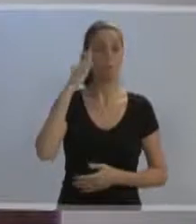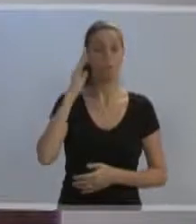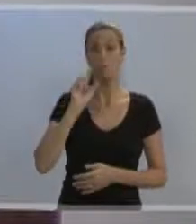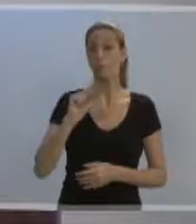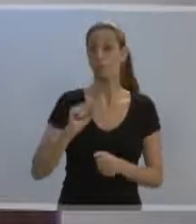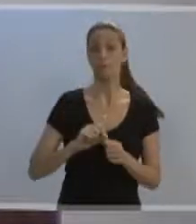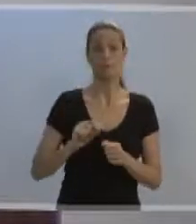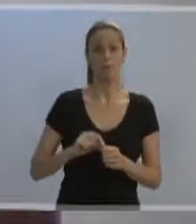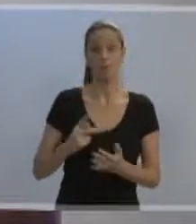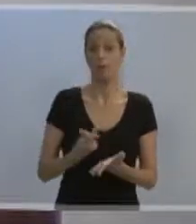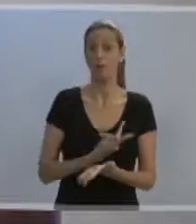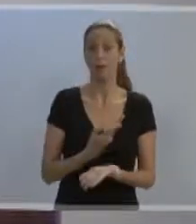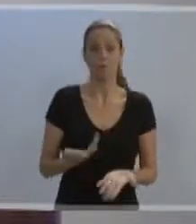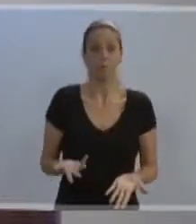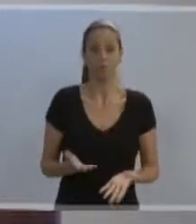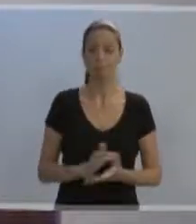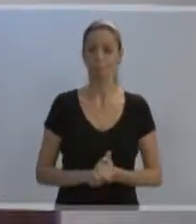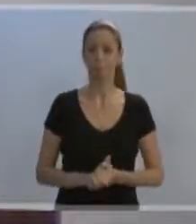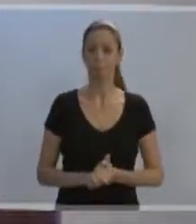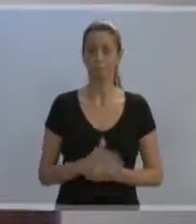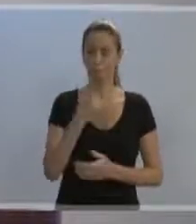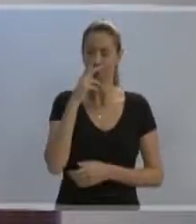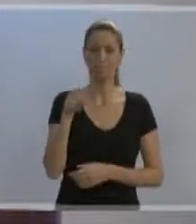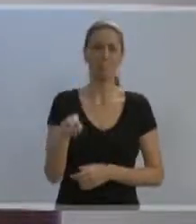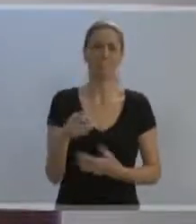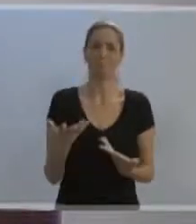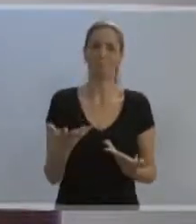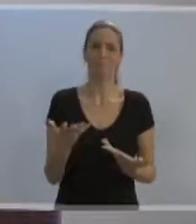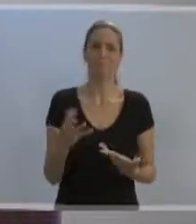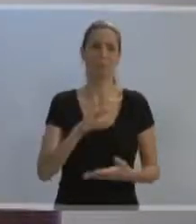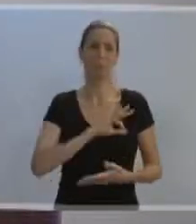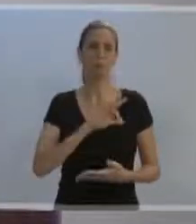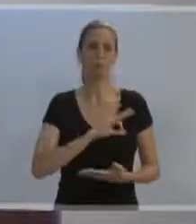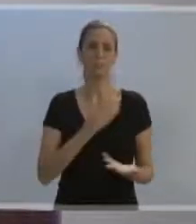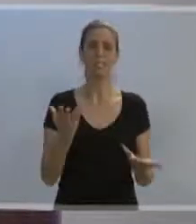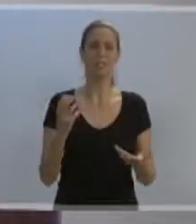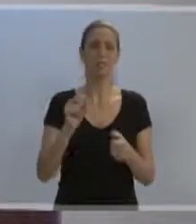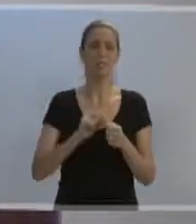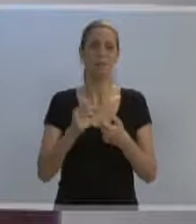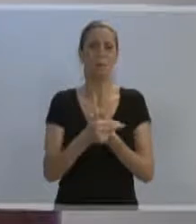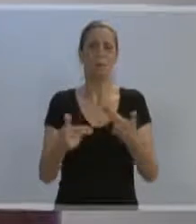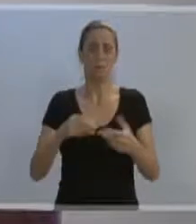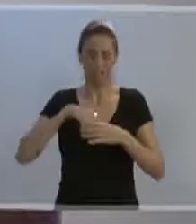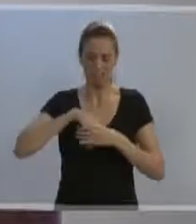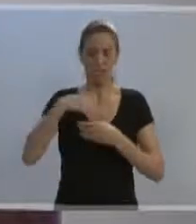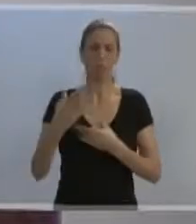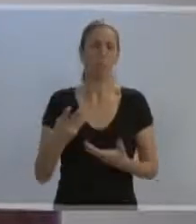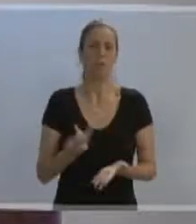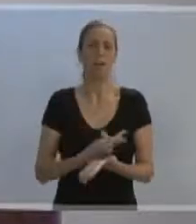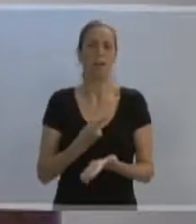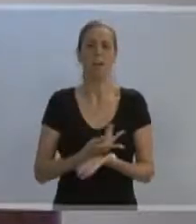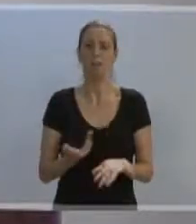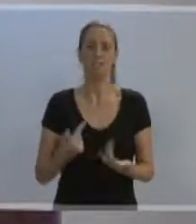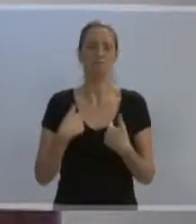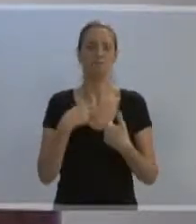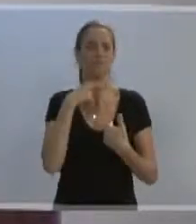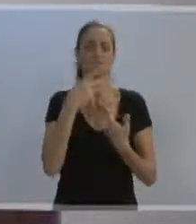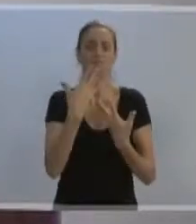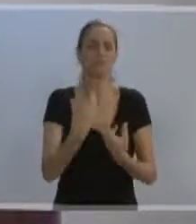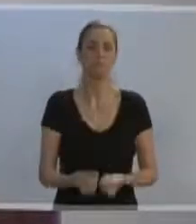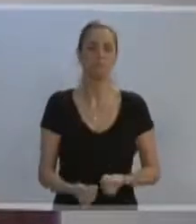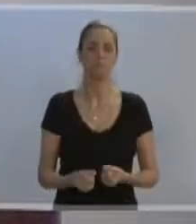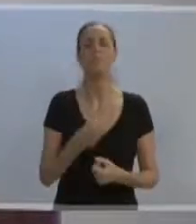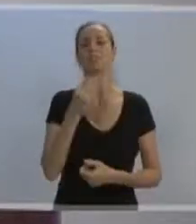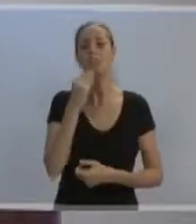faz é esse tipo de coisa inadmissível então veja é o entendo que nós temos sim que